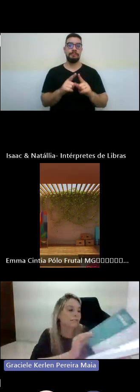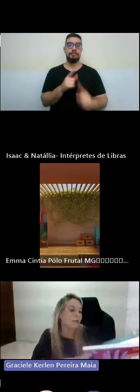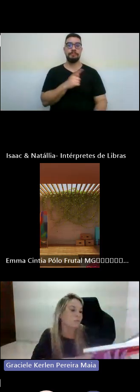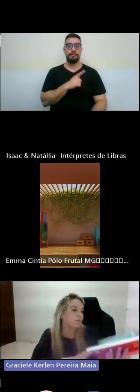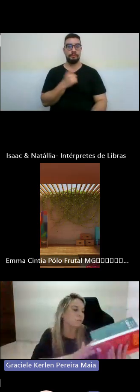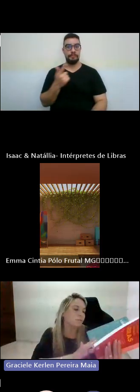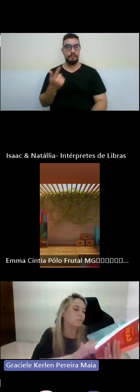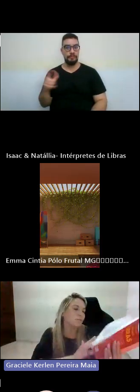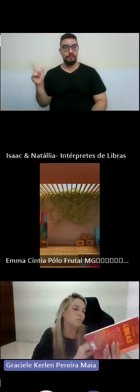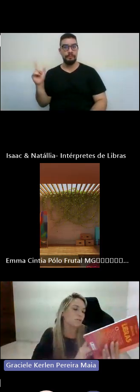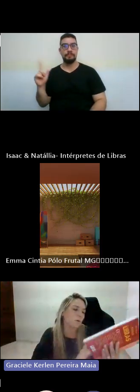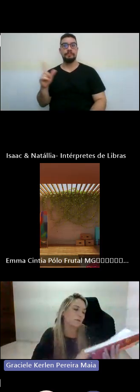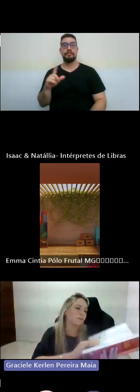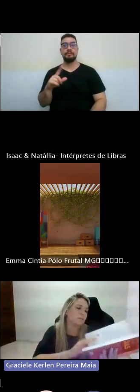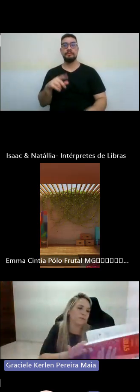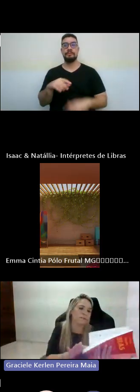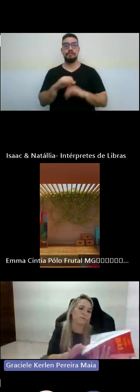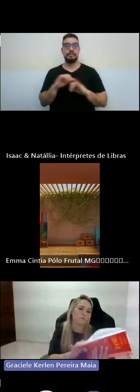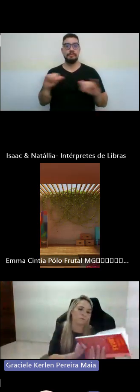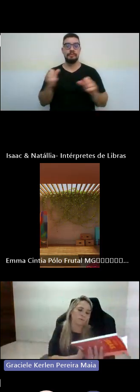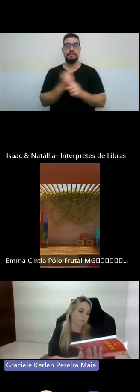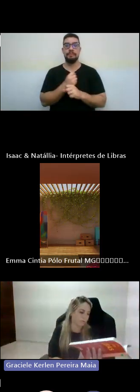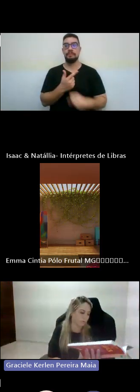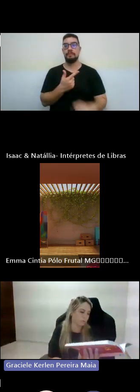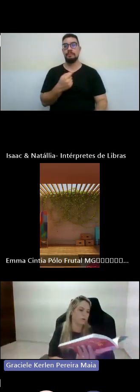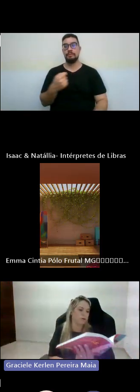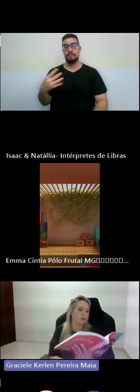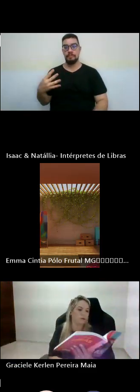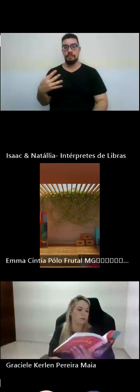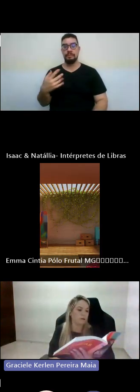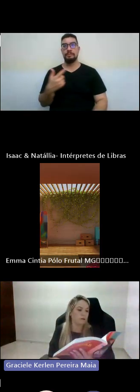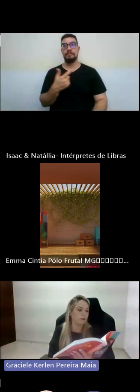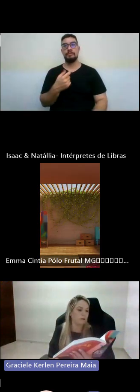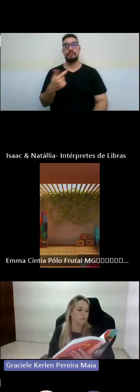foi lançado em 2024, 2025, acho que é isso mesmo.